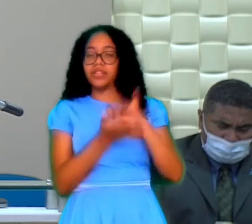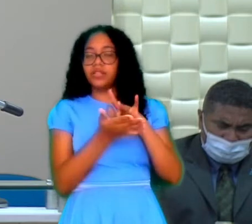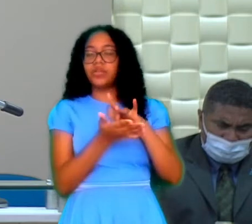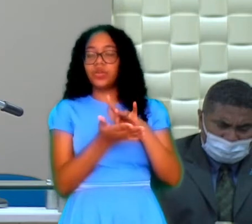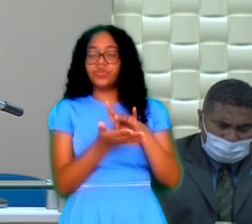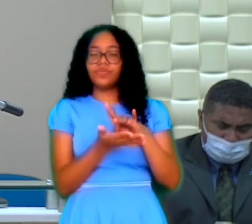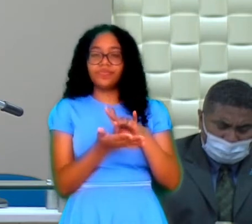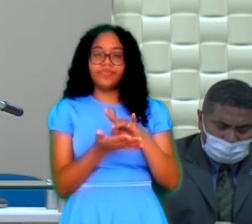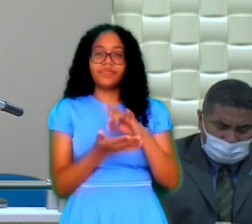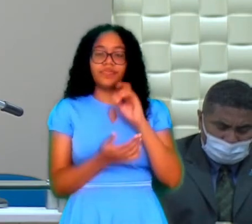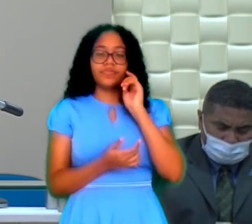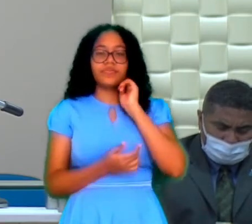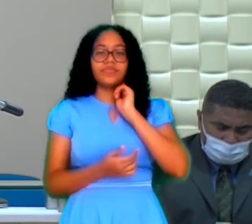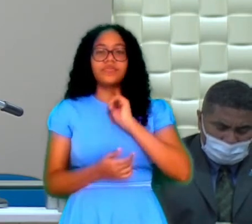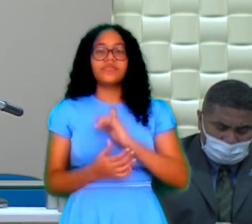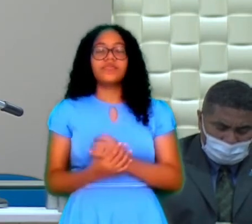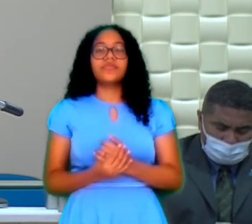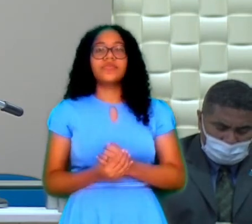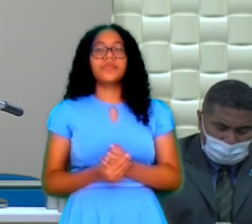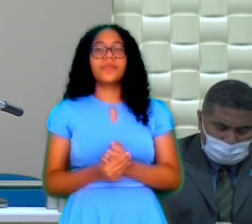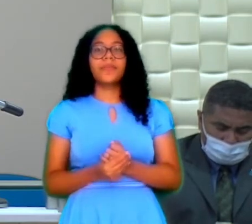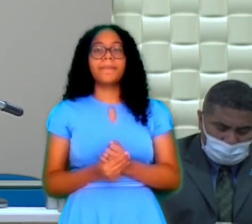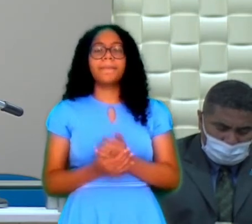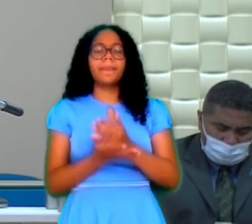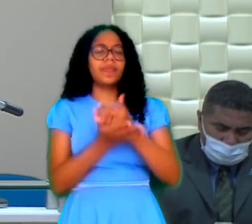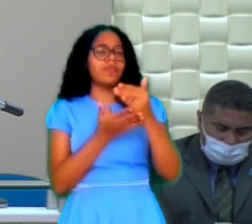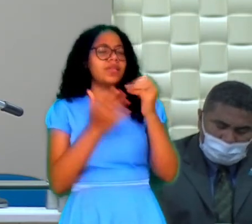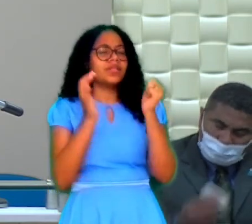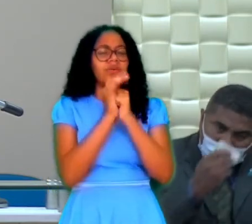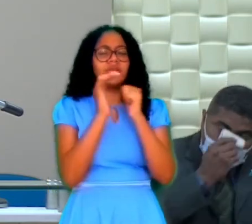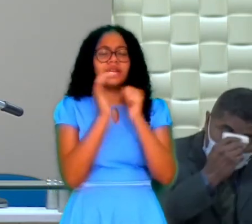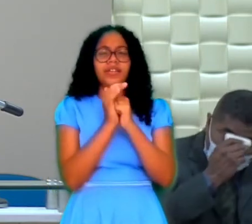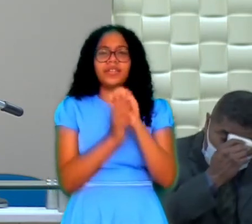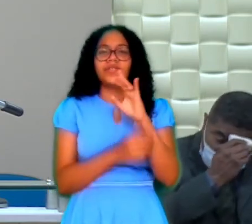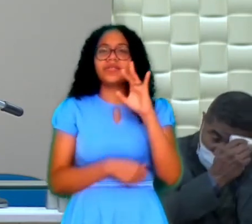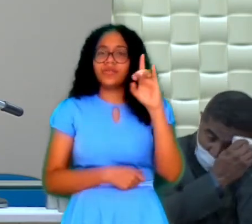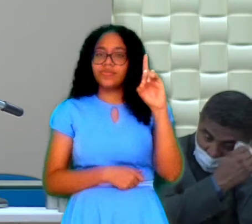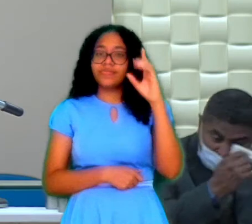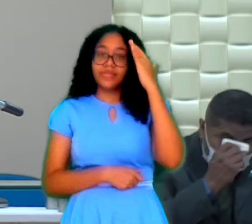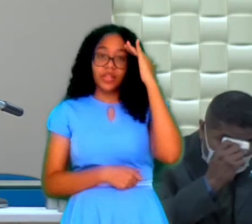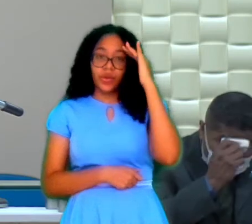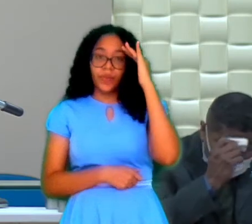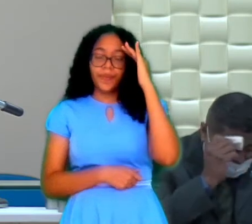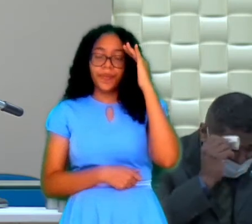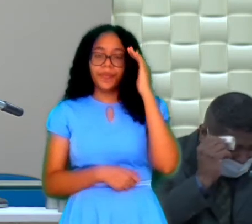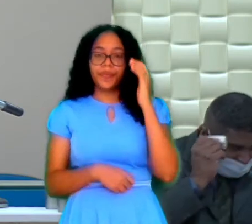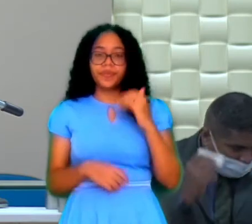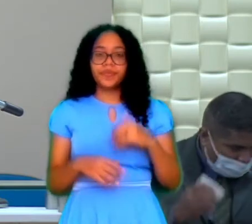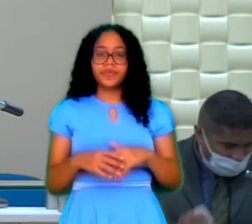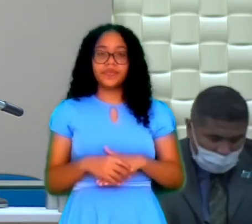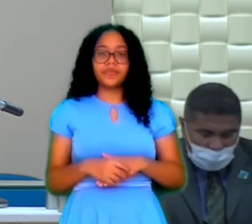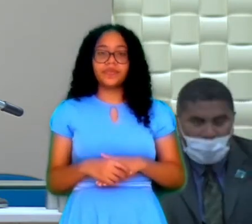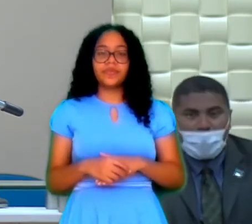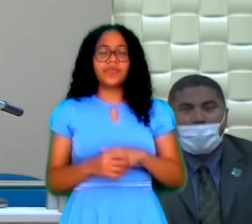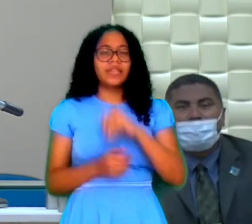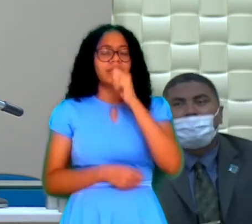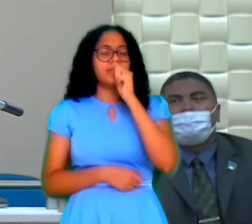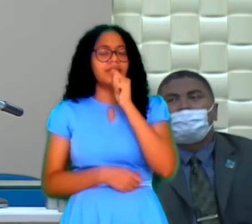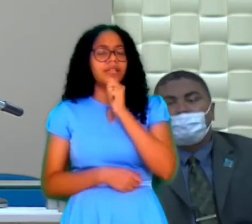assim: entretanto, os homens remavam, esforçando-se por alcançar a terra, mas